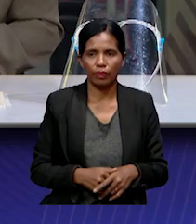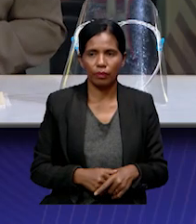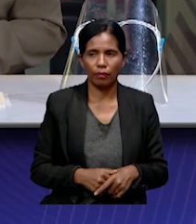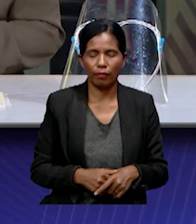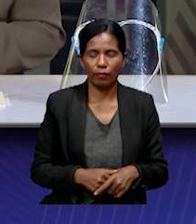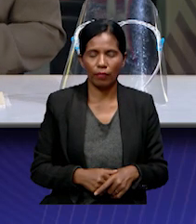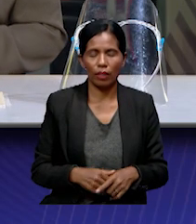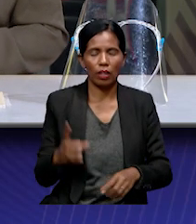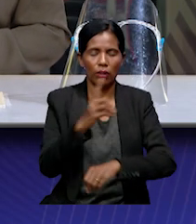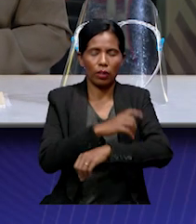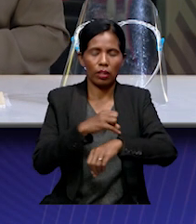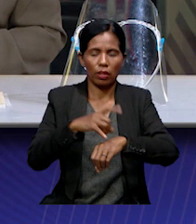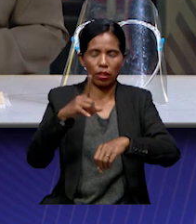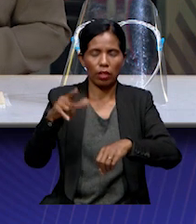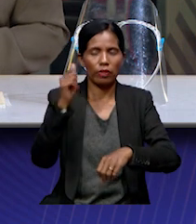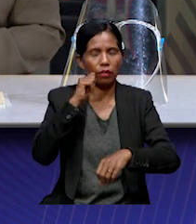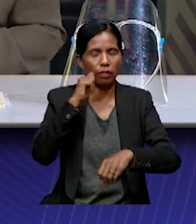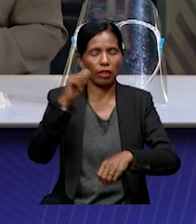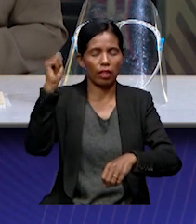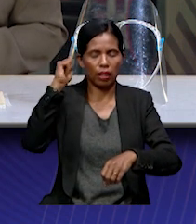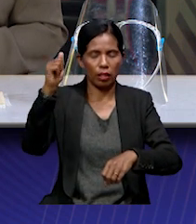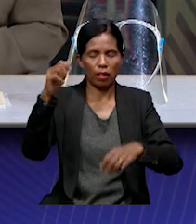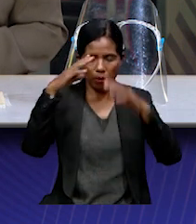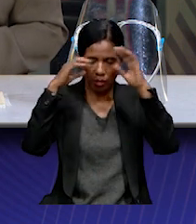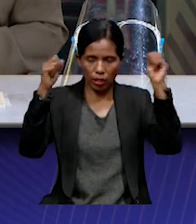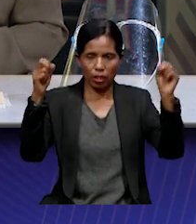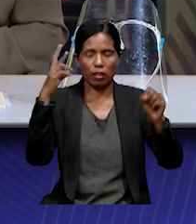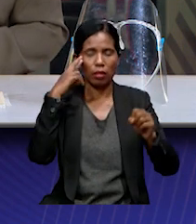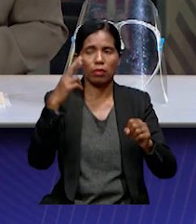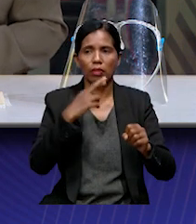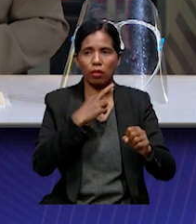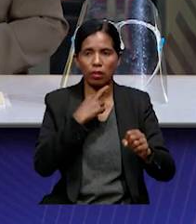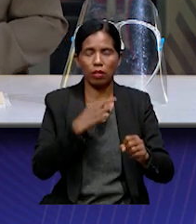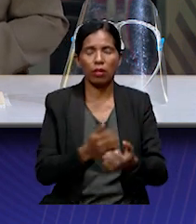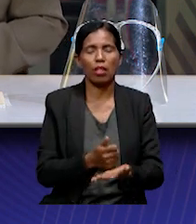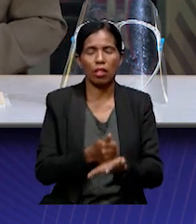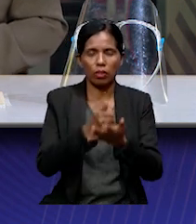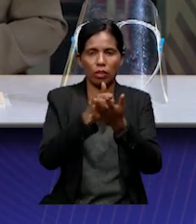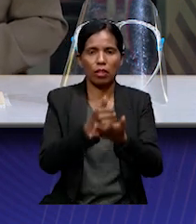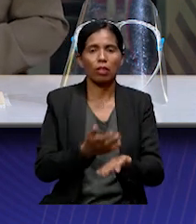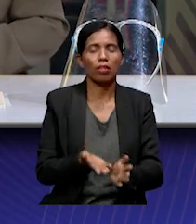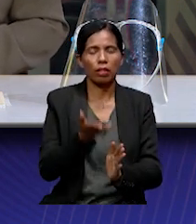Fórum Internacional Feto, candidato presidente José Ramos Horta, Russo Emahoto, Taneás Feto Será.